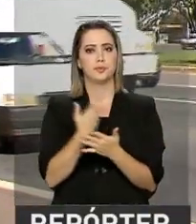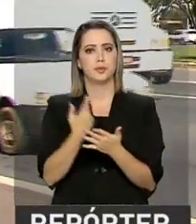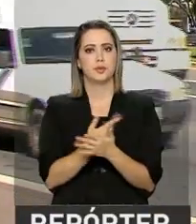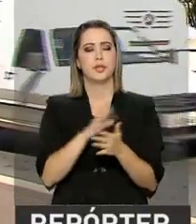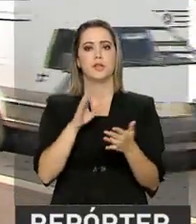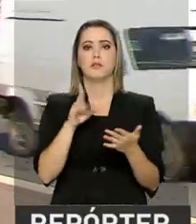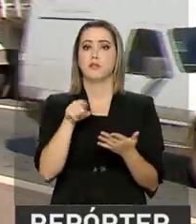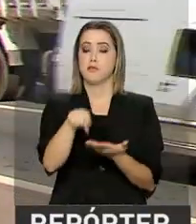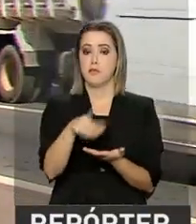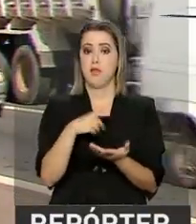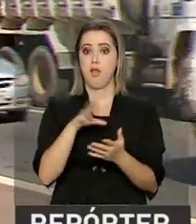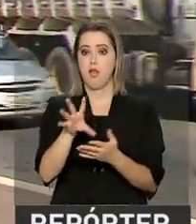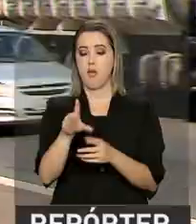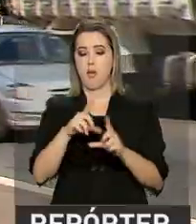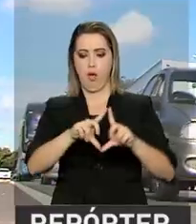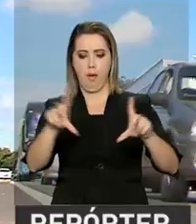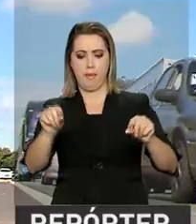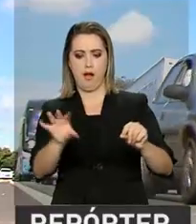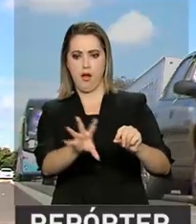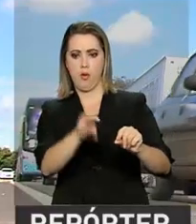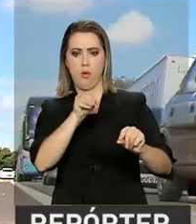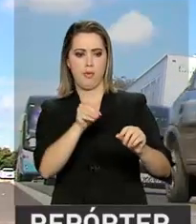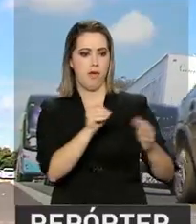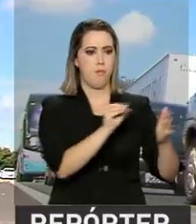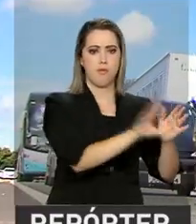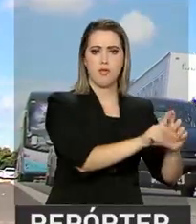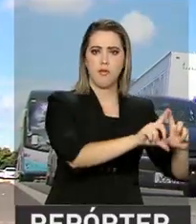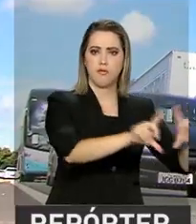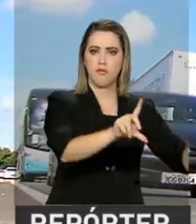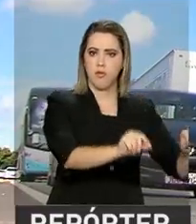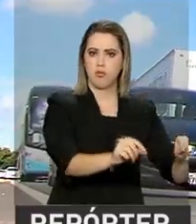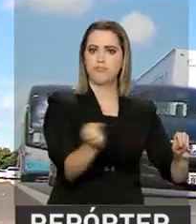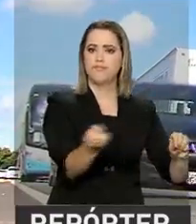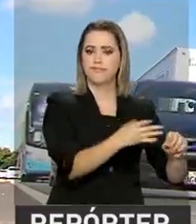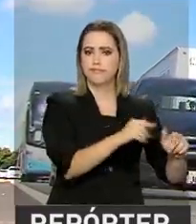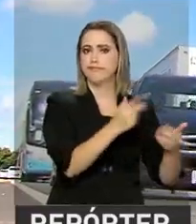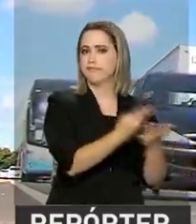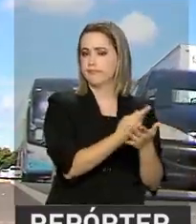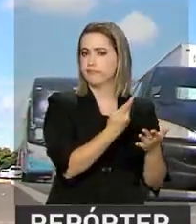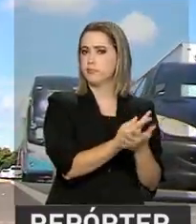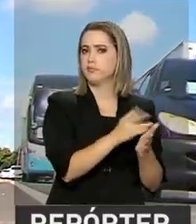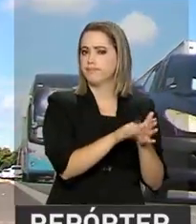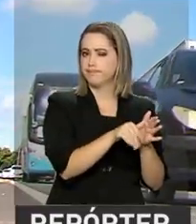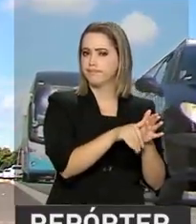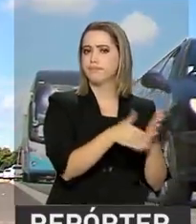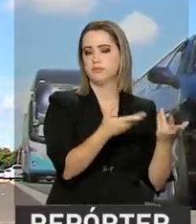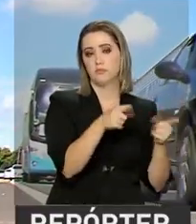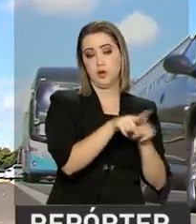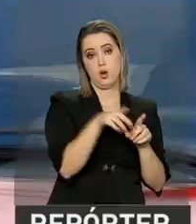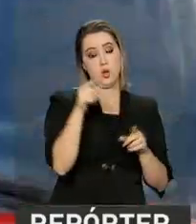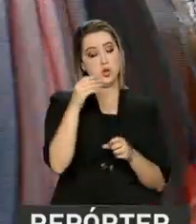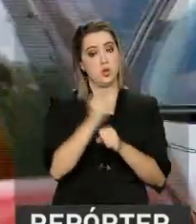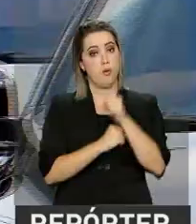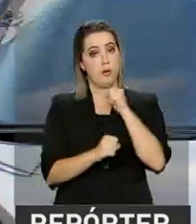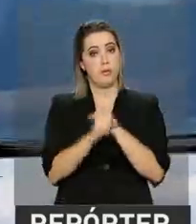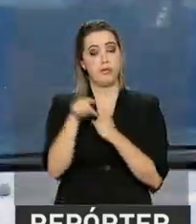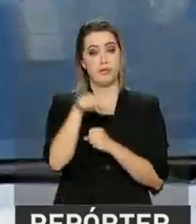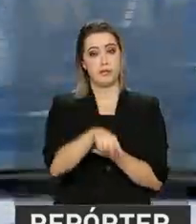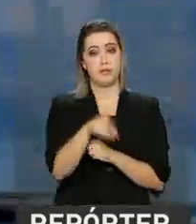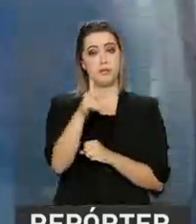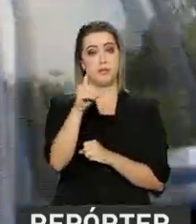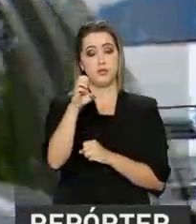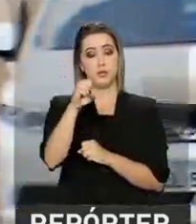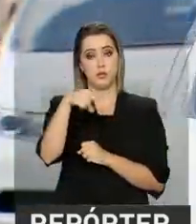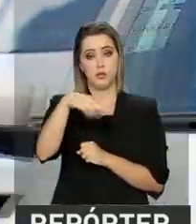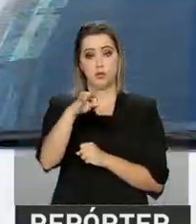quantidade de placas colonadas. Para se ter uma ideia, só na capital do país, apenas no ano passado, o Departamento